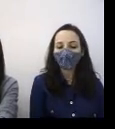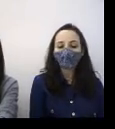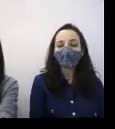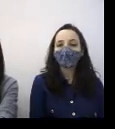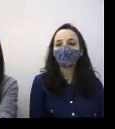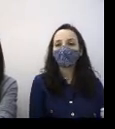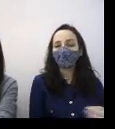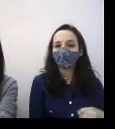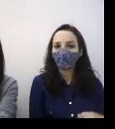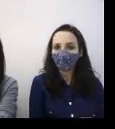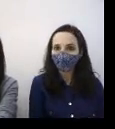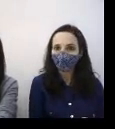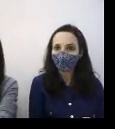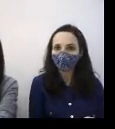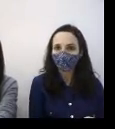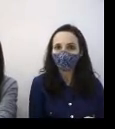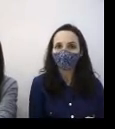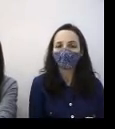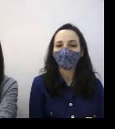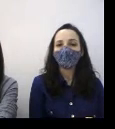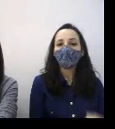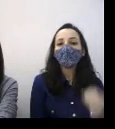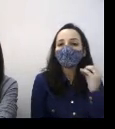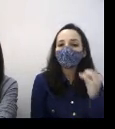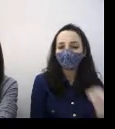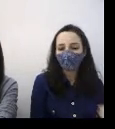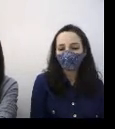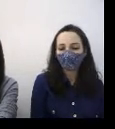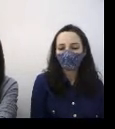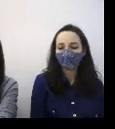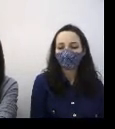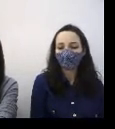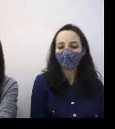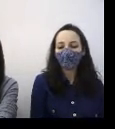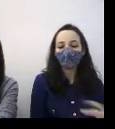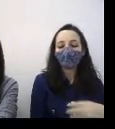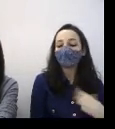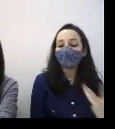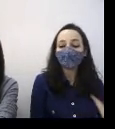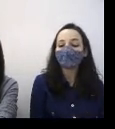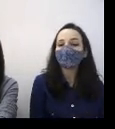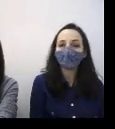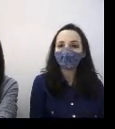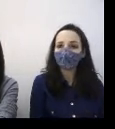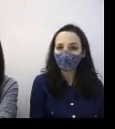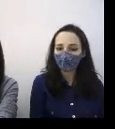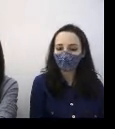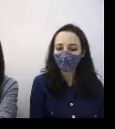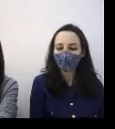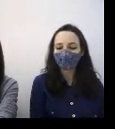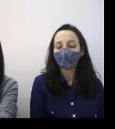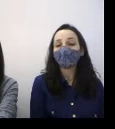Então, quando a gente está nesse processo de luto, houve uma perda, né? Uma mudança que precisa